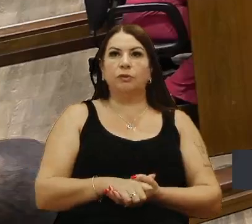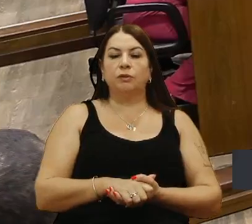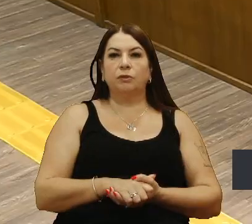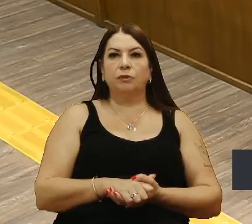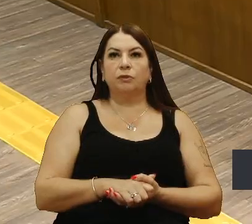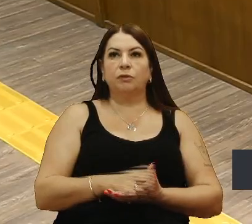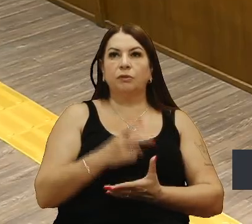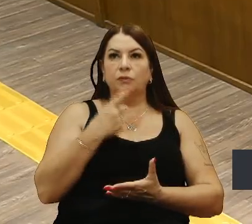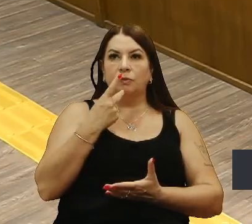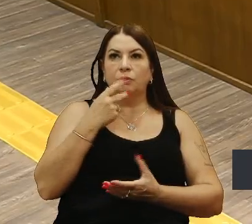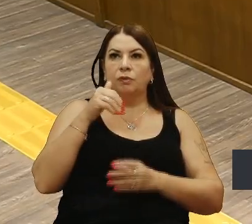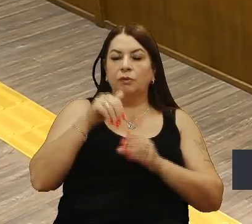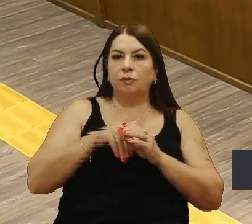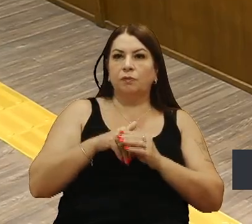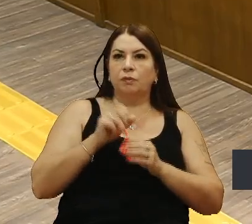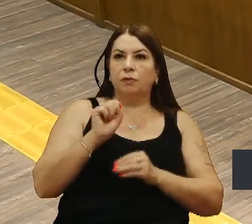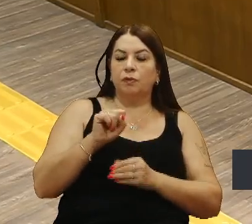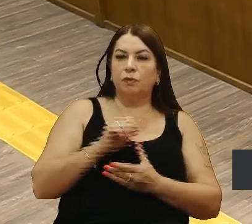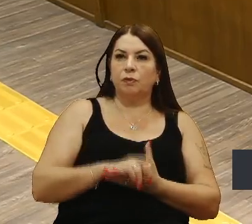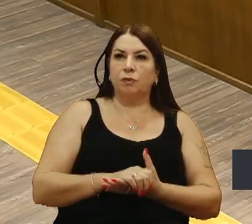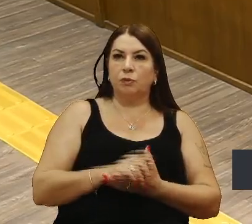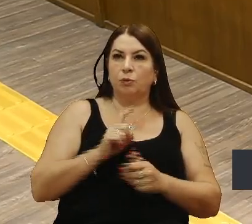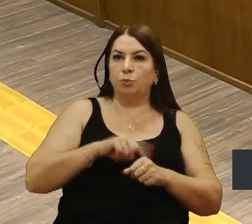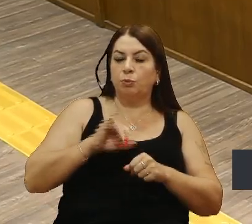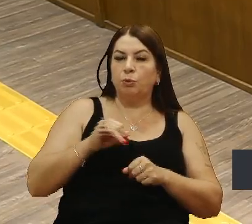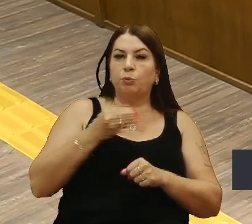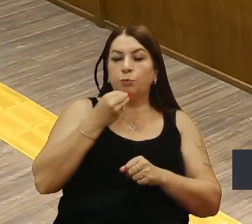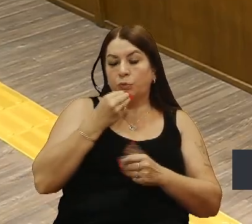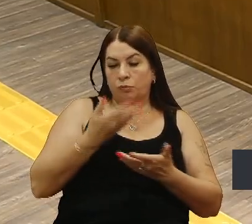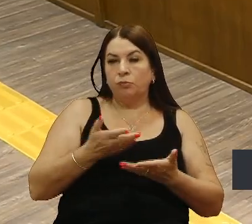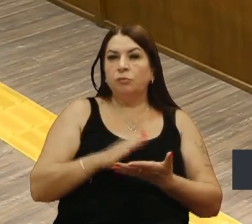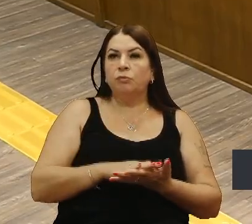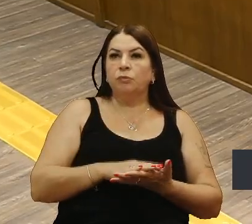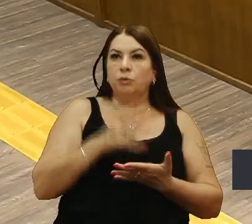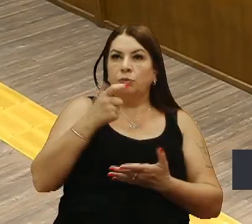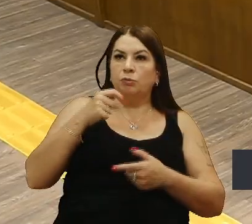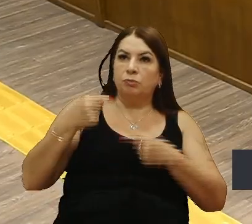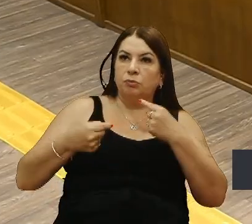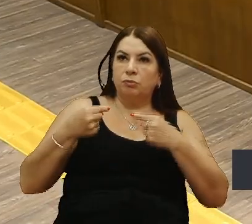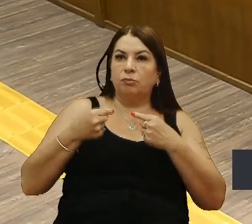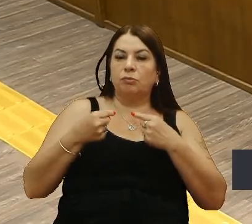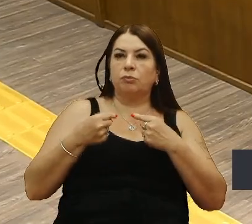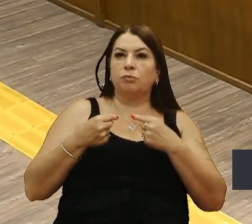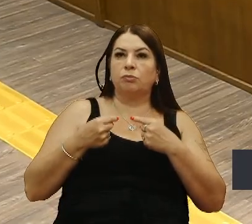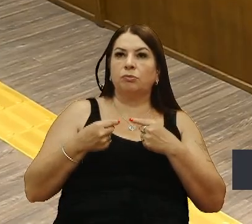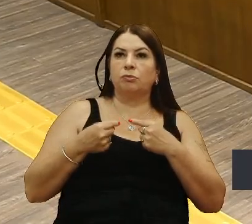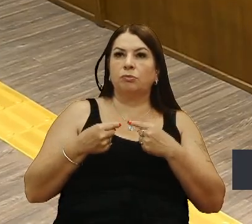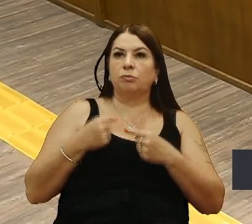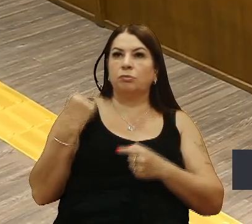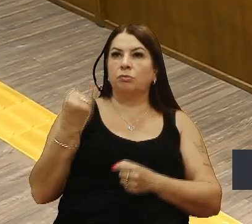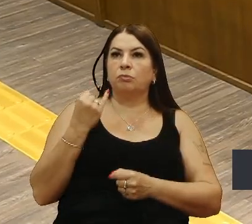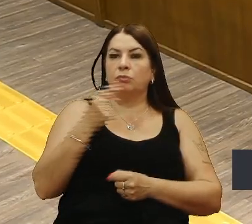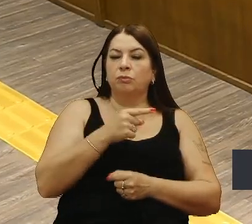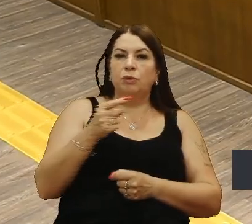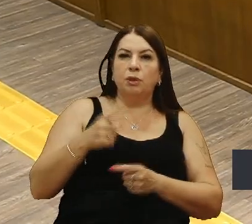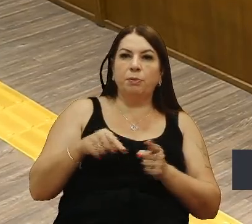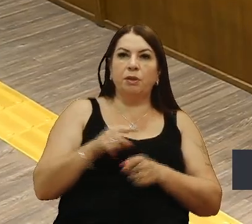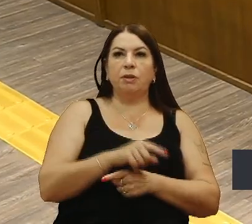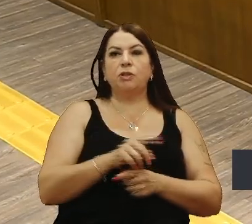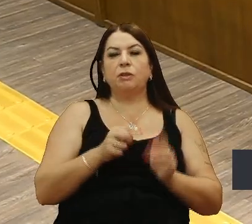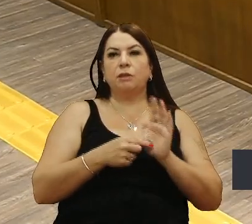Bom, eu quero dizer que vou votar sim no momento oportuno. Acho que essa discussão foi muito profícua aqui, trazendo